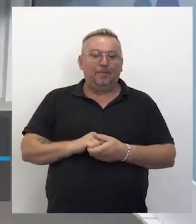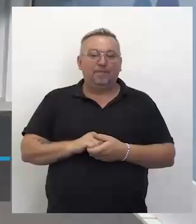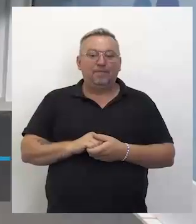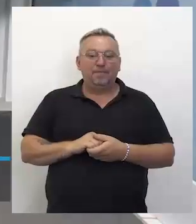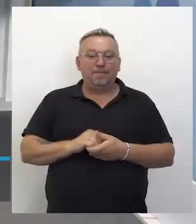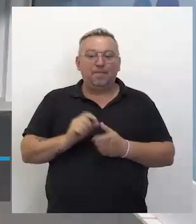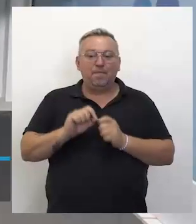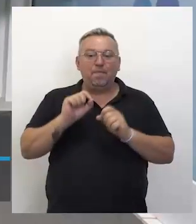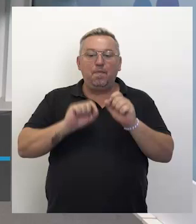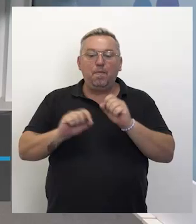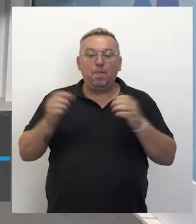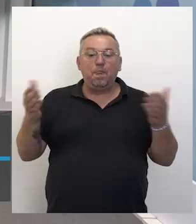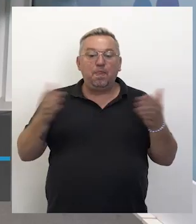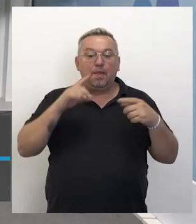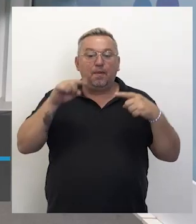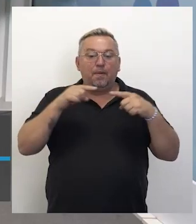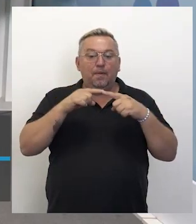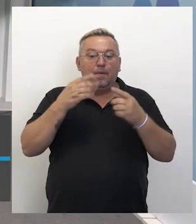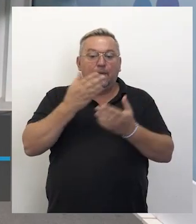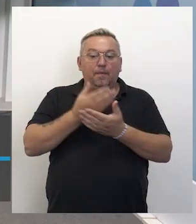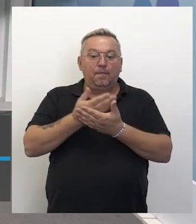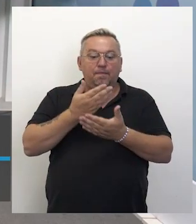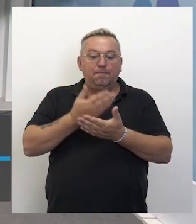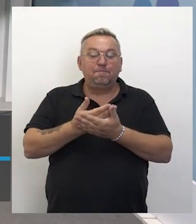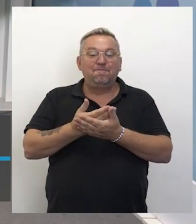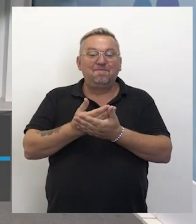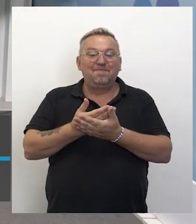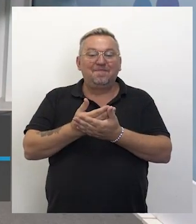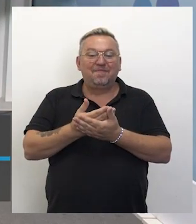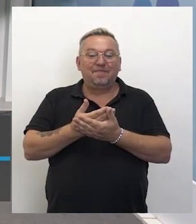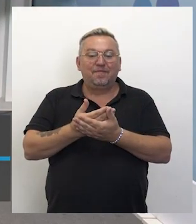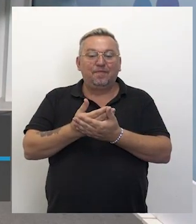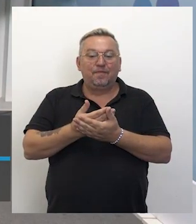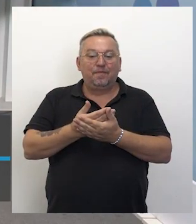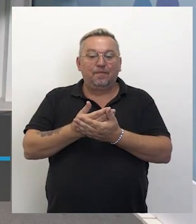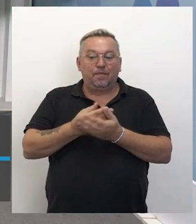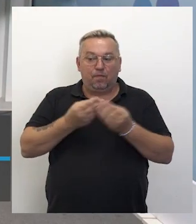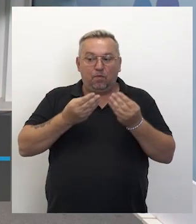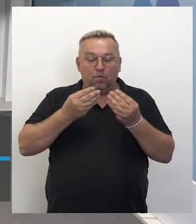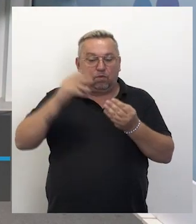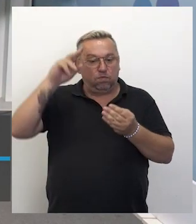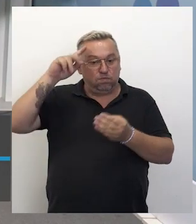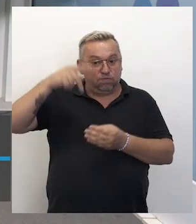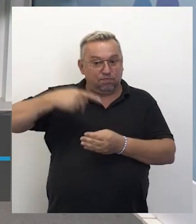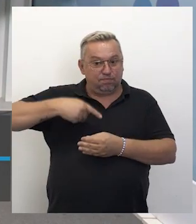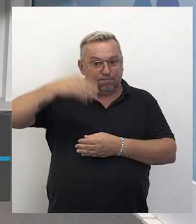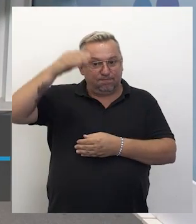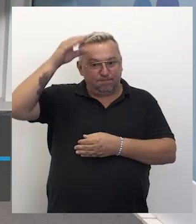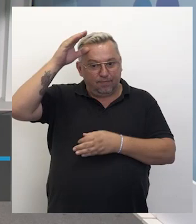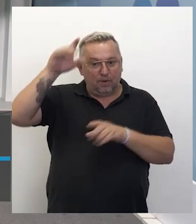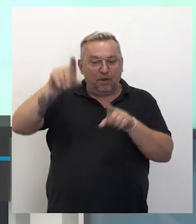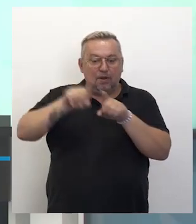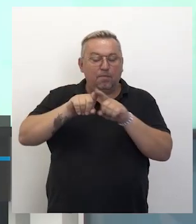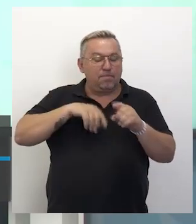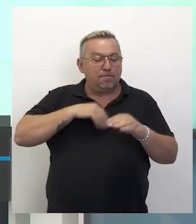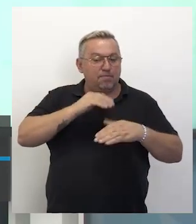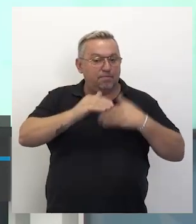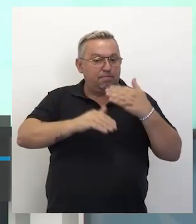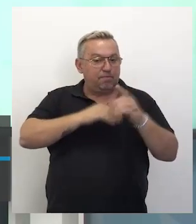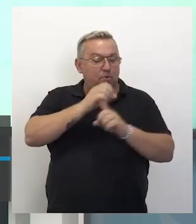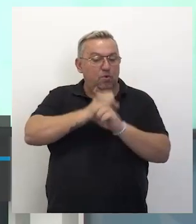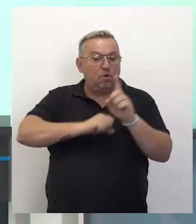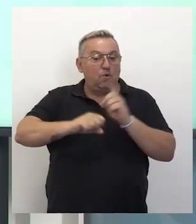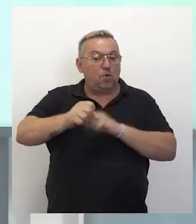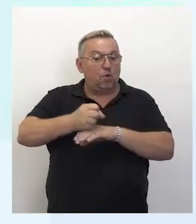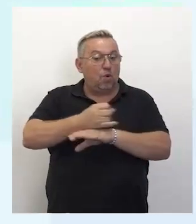nós temos o seguinte objetivo na aula de hoje: promover autoconhecimento e desenvolvimento socioemocional,